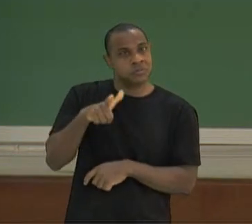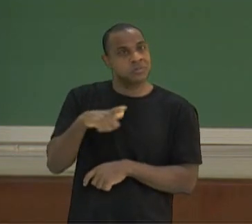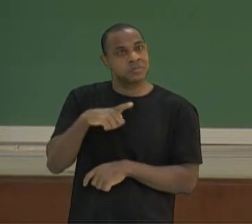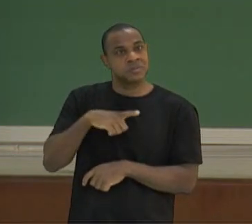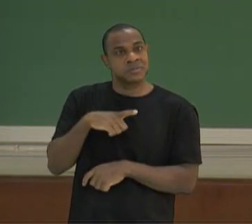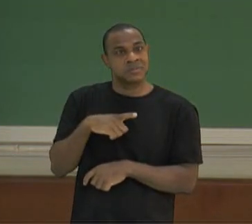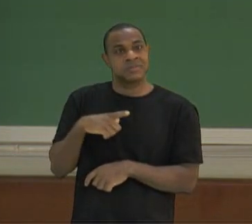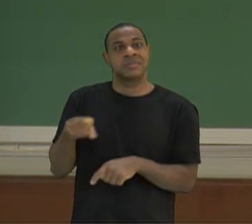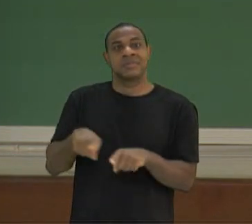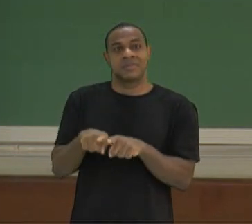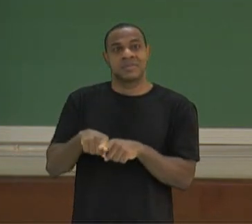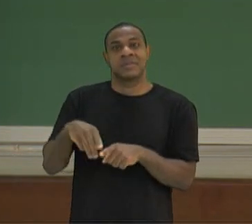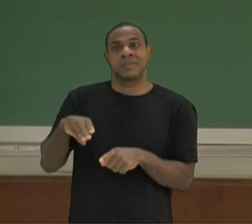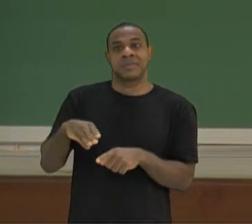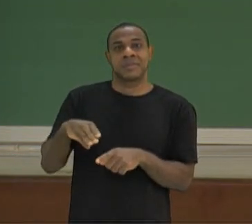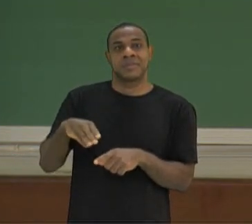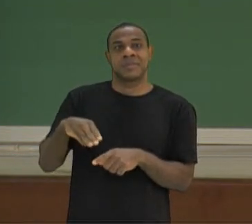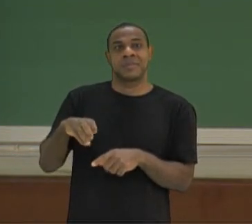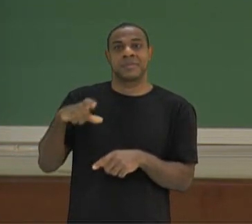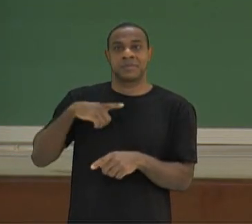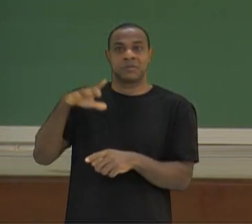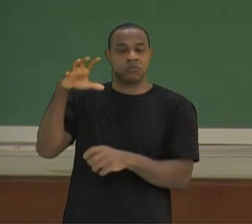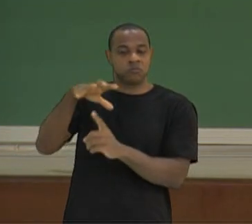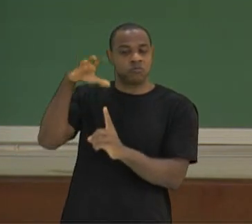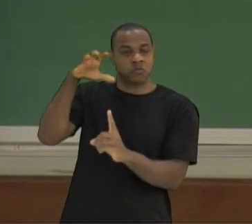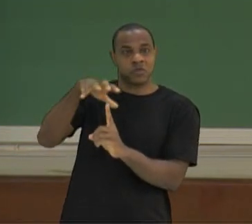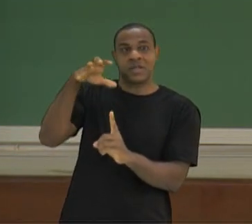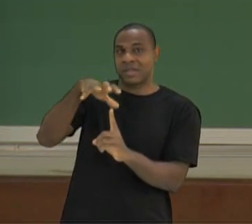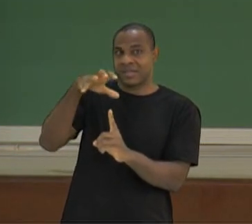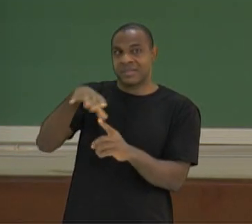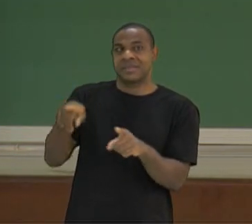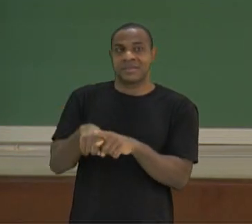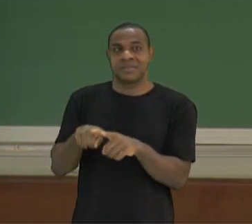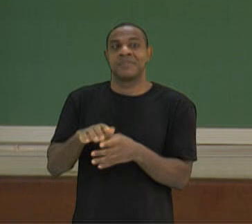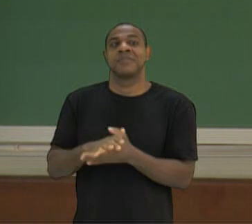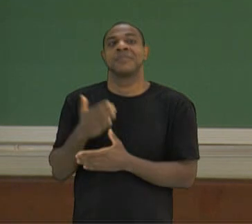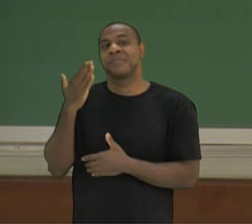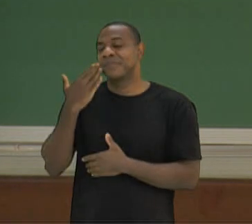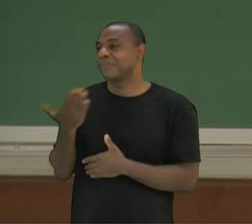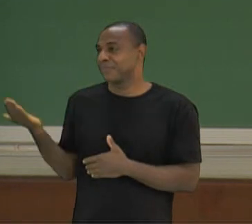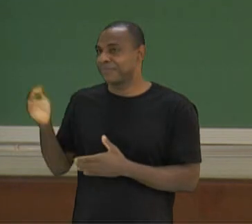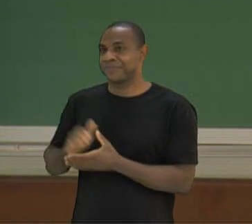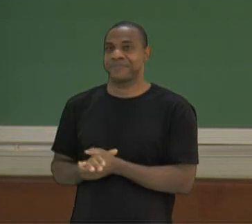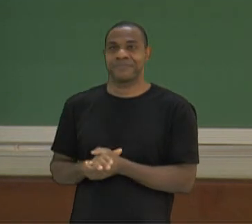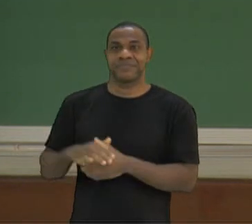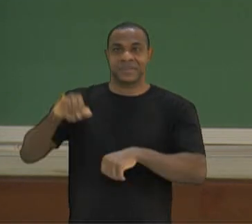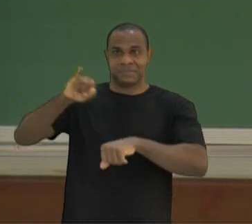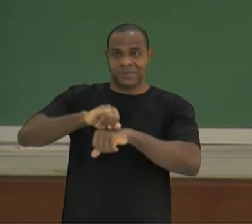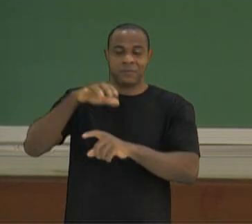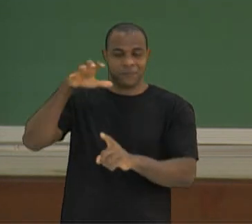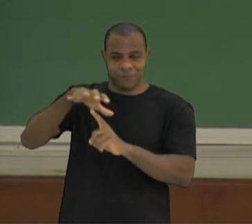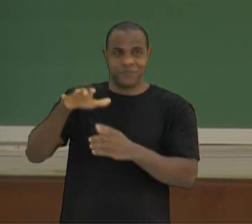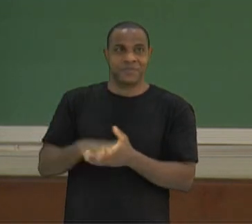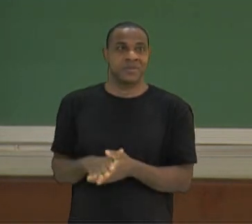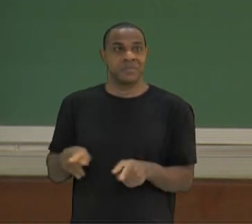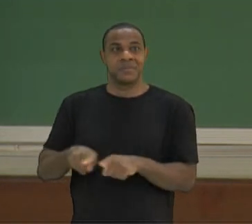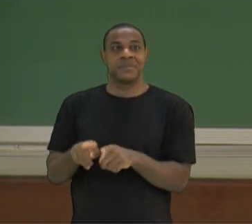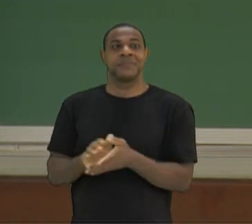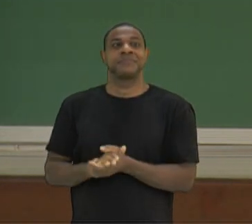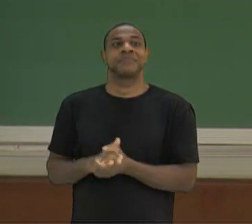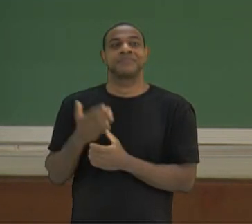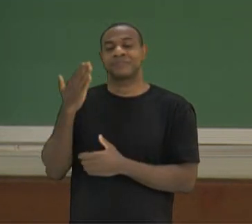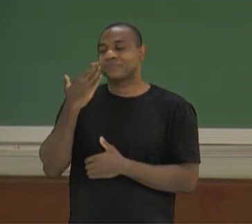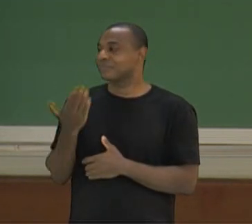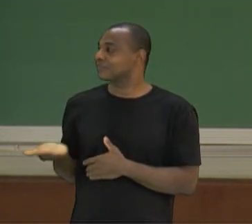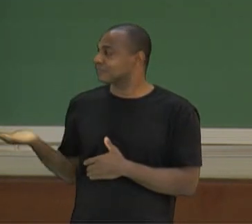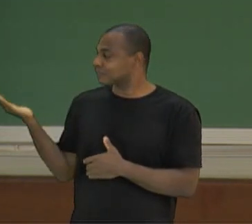as metrópoles que exercem essa influência maior ali, e aí as outras que são classificadas como capitais regionais, e aí num terceiro